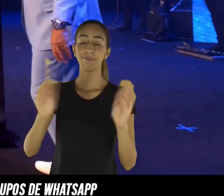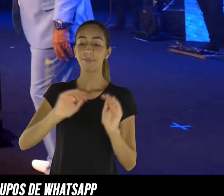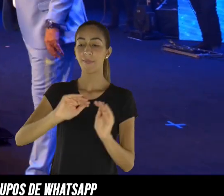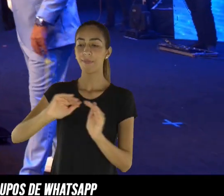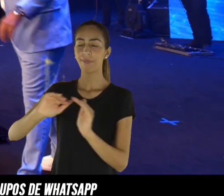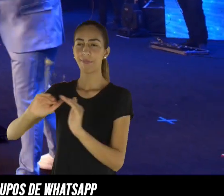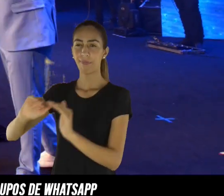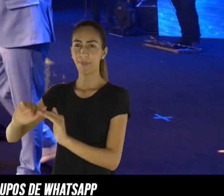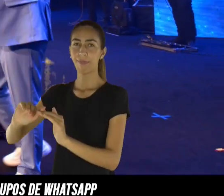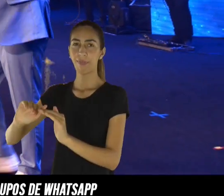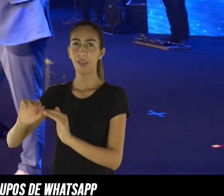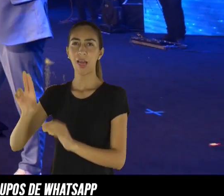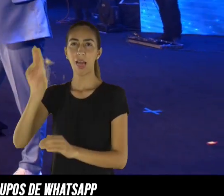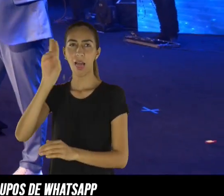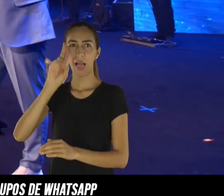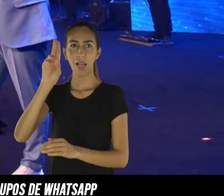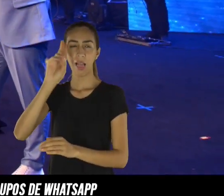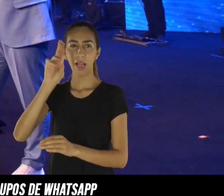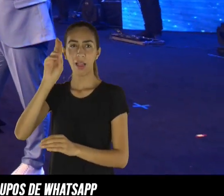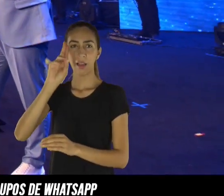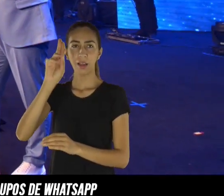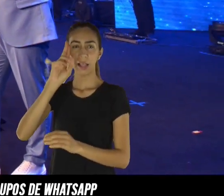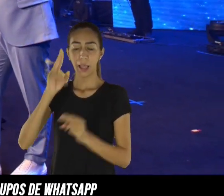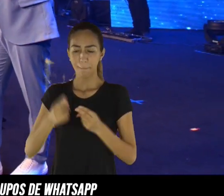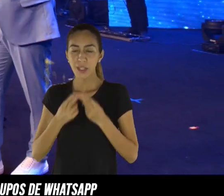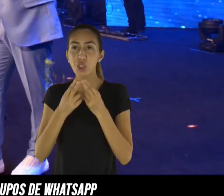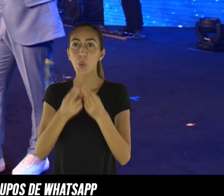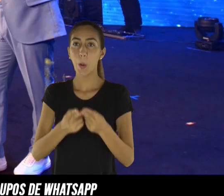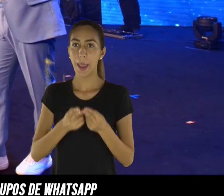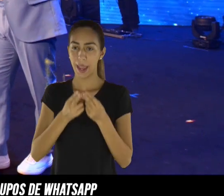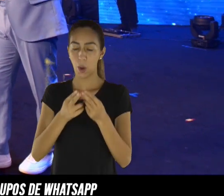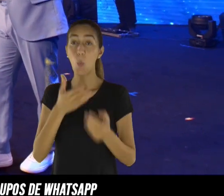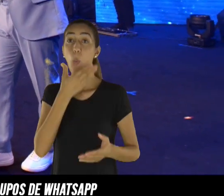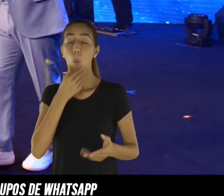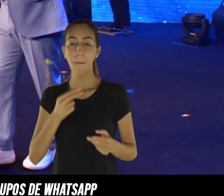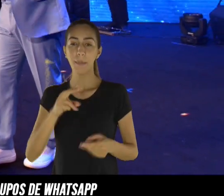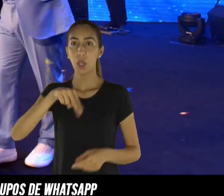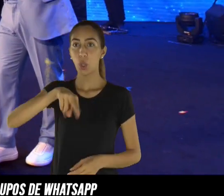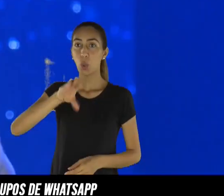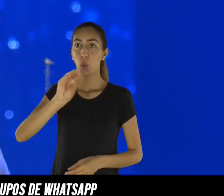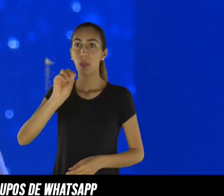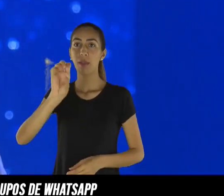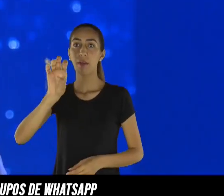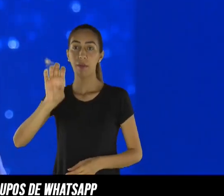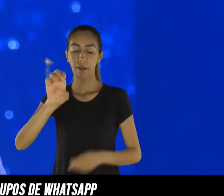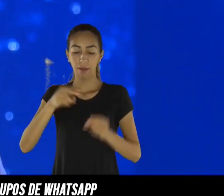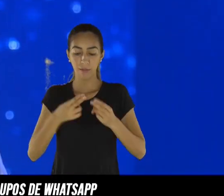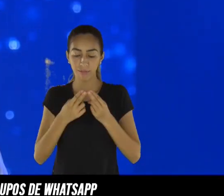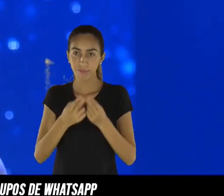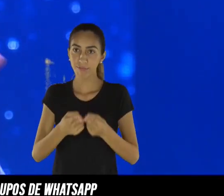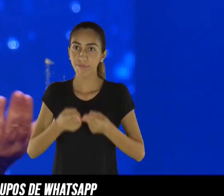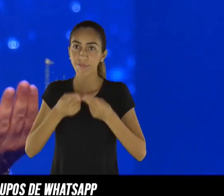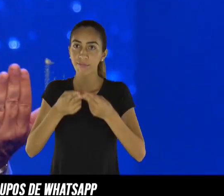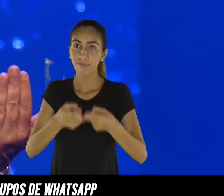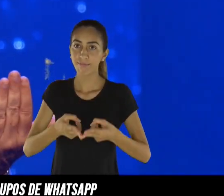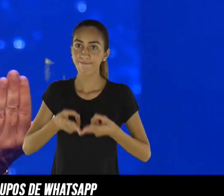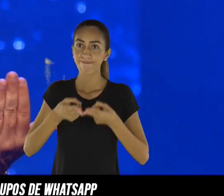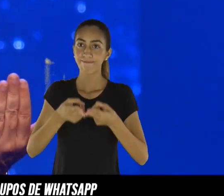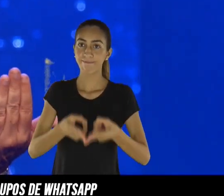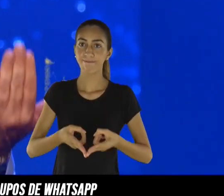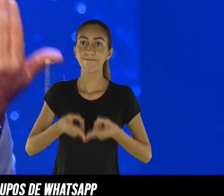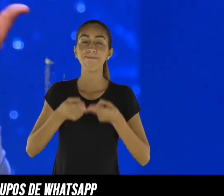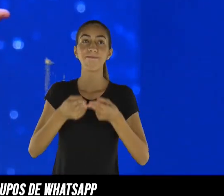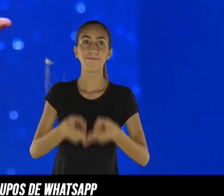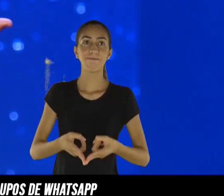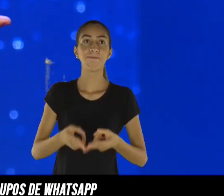7 dias. Durante 7 dias a porta ficou aberta. Quem poderia entrar? Ninguém quis entrar. E a porta foi fechada